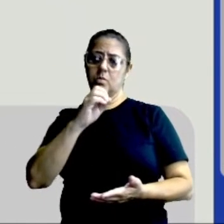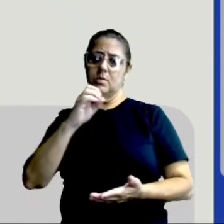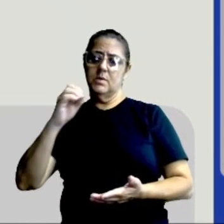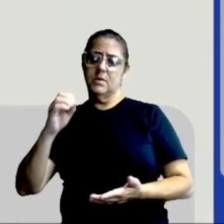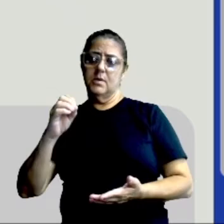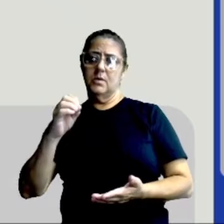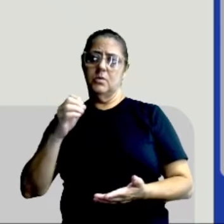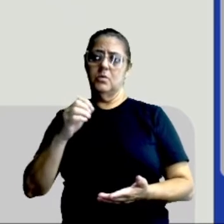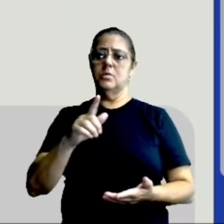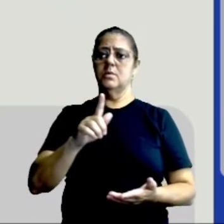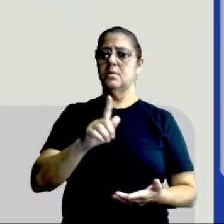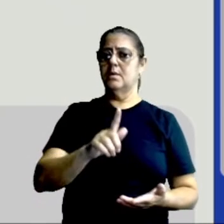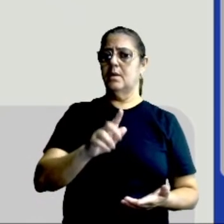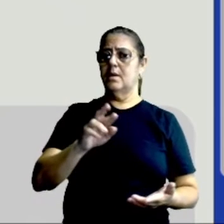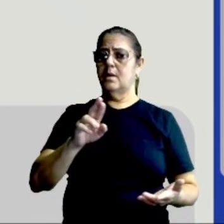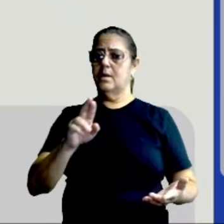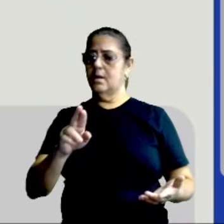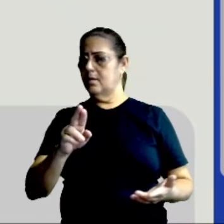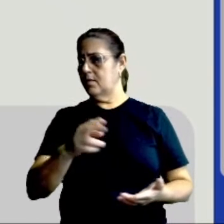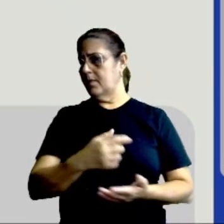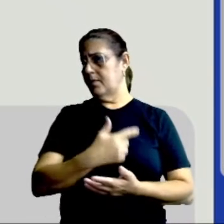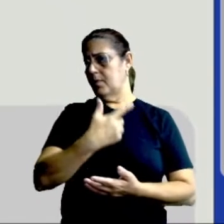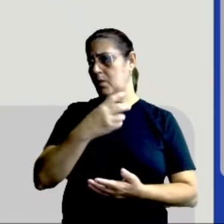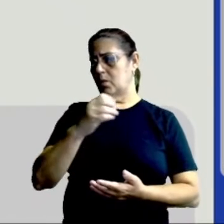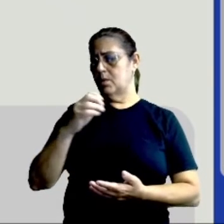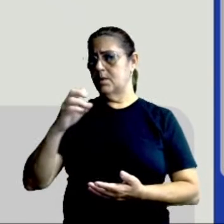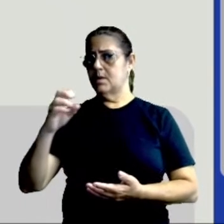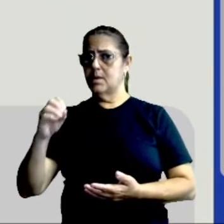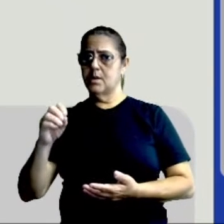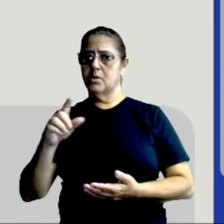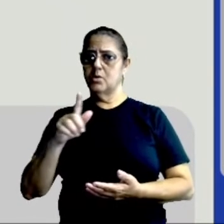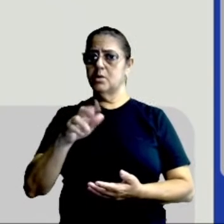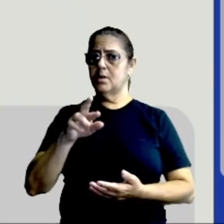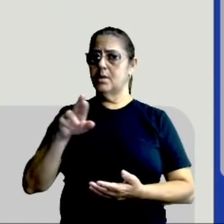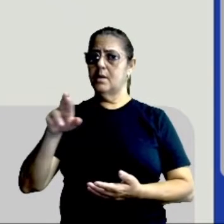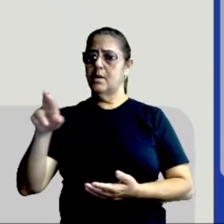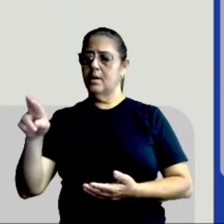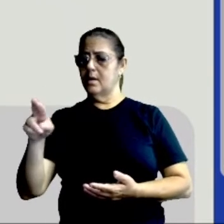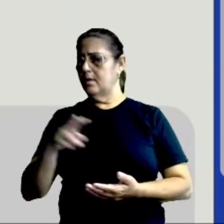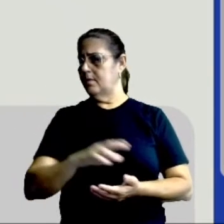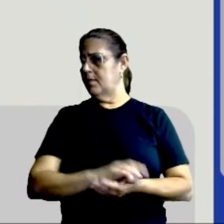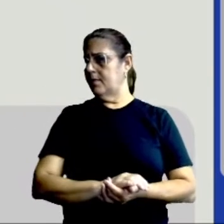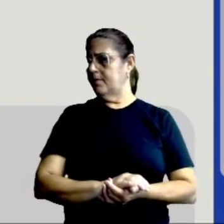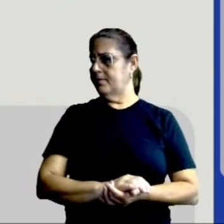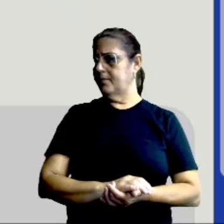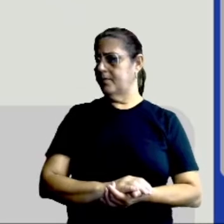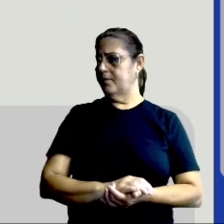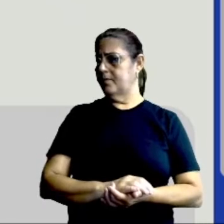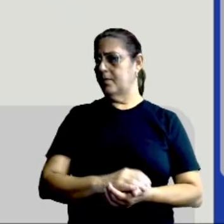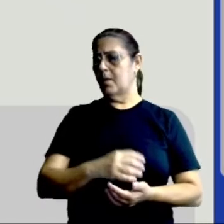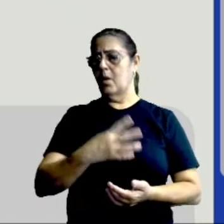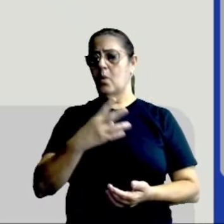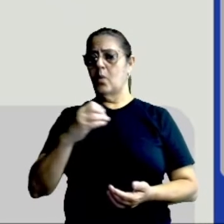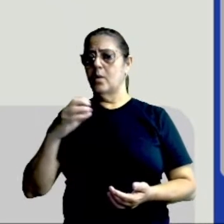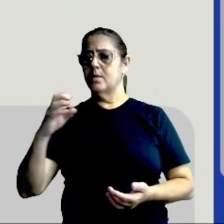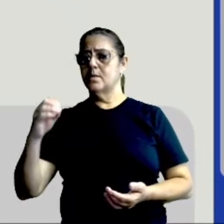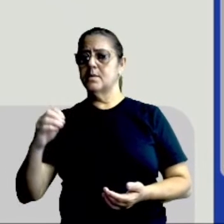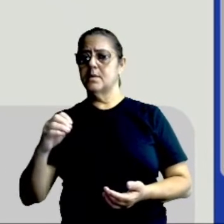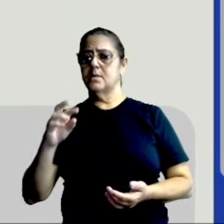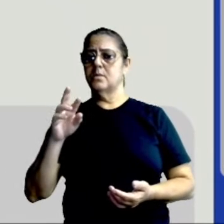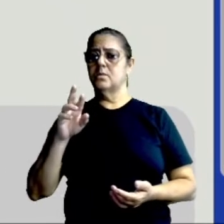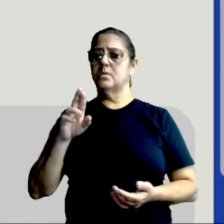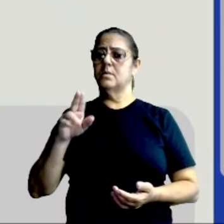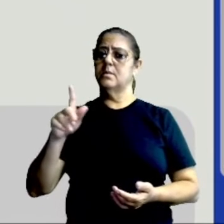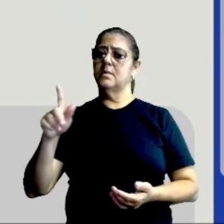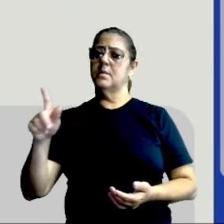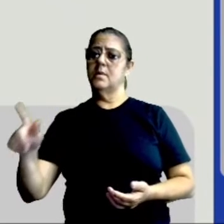gramas, 400 gramas e 200 gramas. São 3 pesos. 800, 400 e